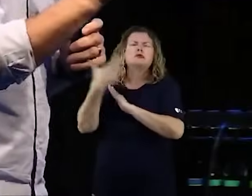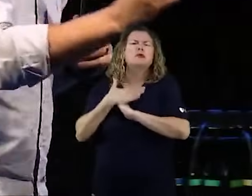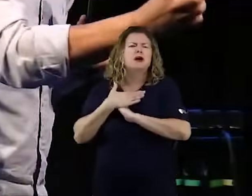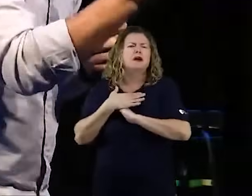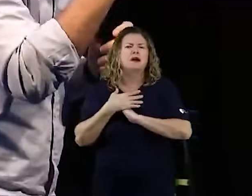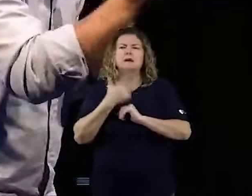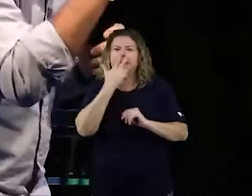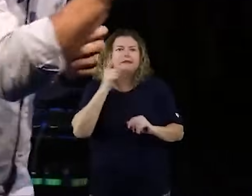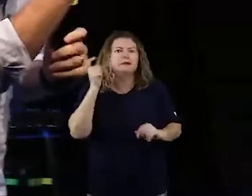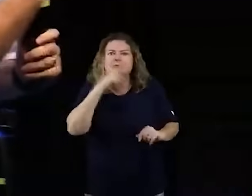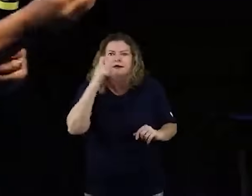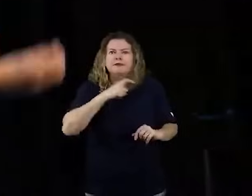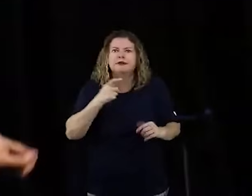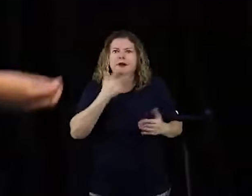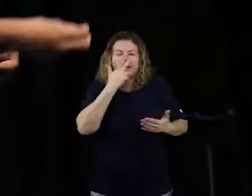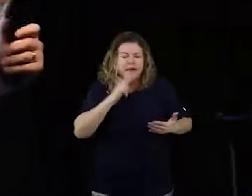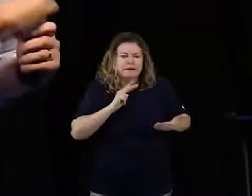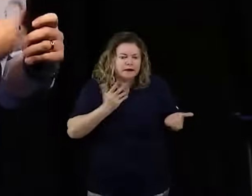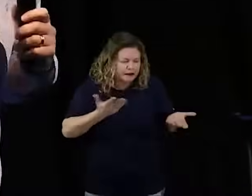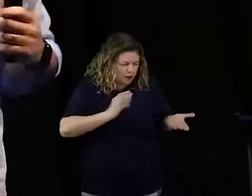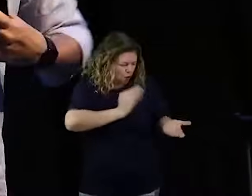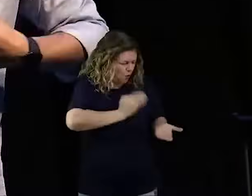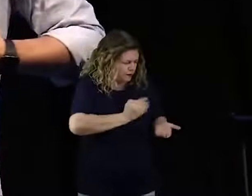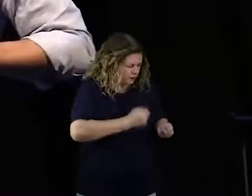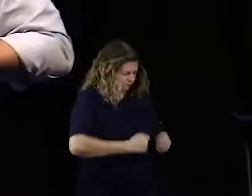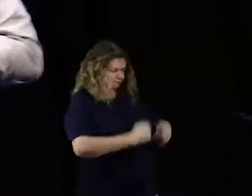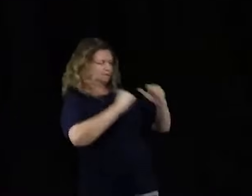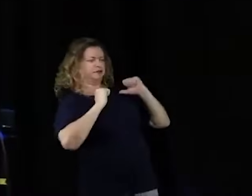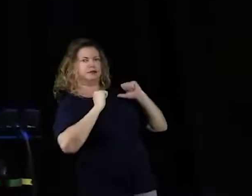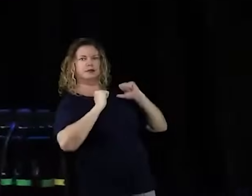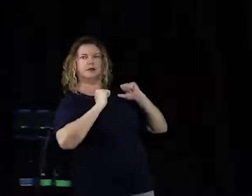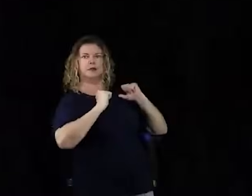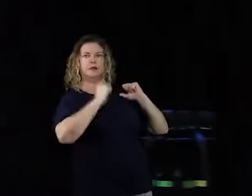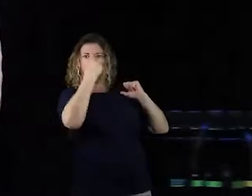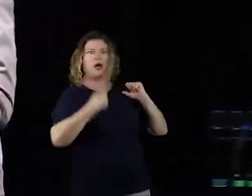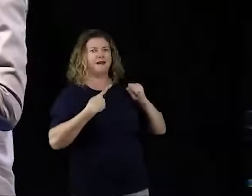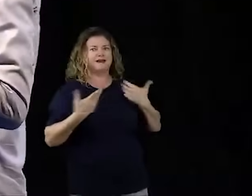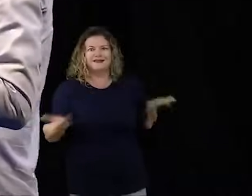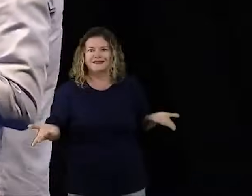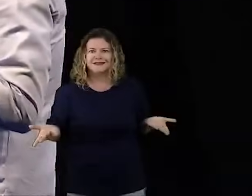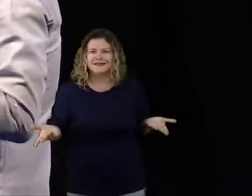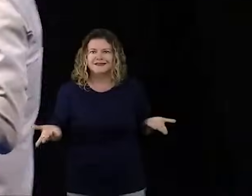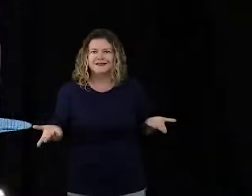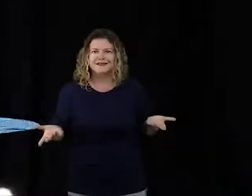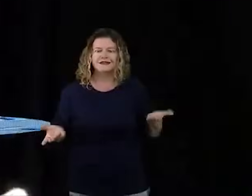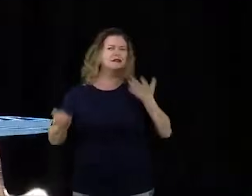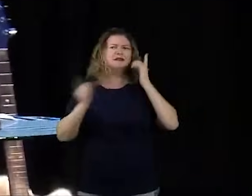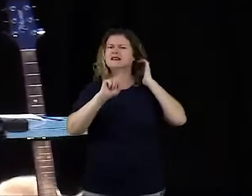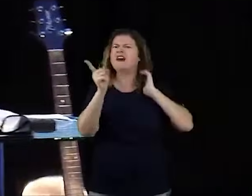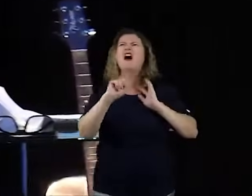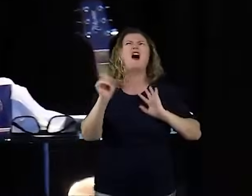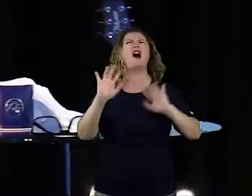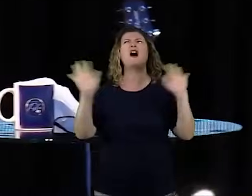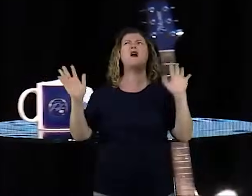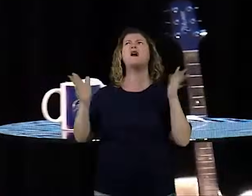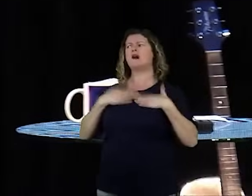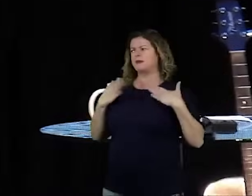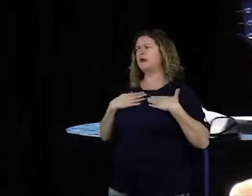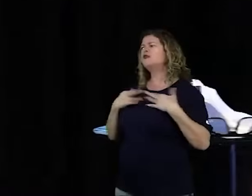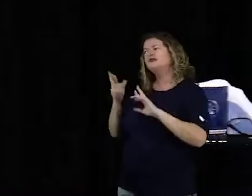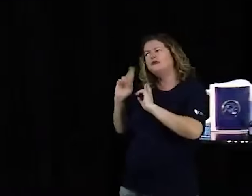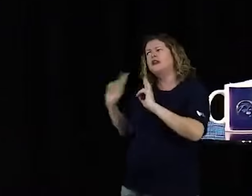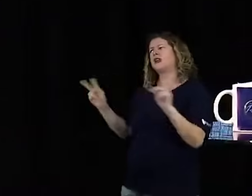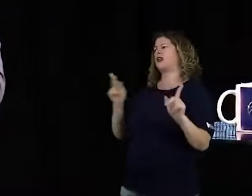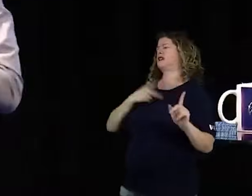brincando não o ser humano mente tanto que mente para ele Ele mente para si mesmo ele diz não o meu caso é diferente pastor